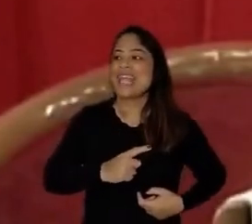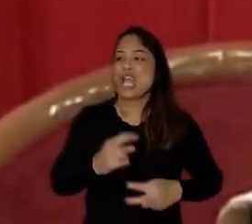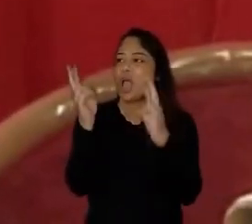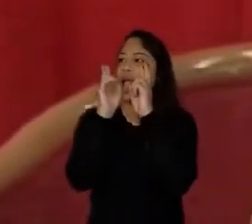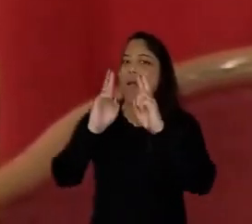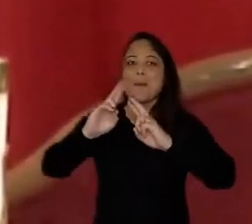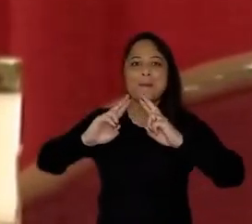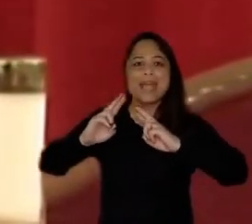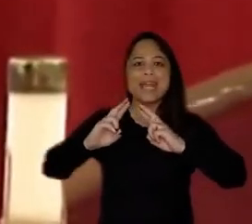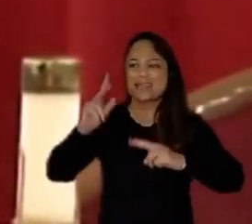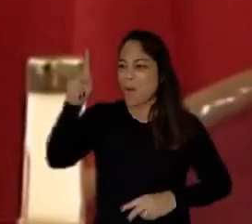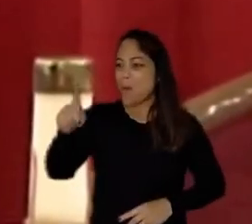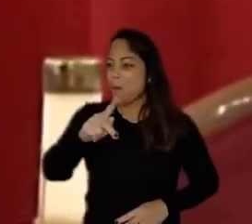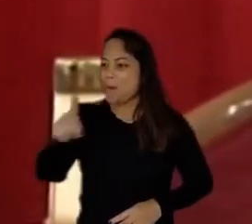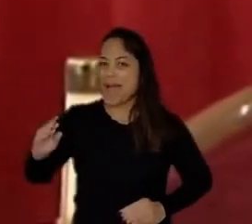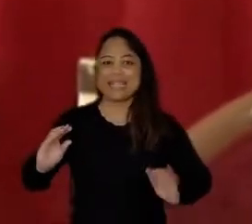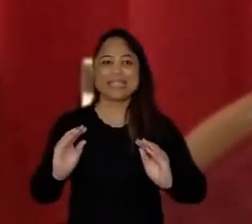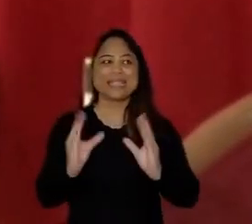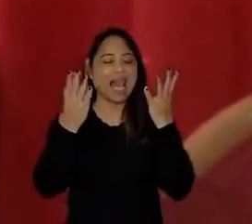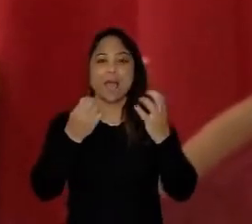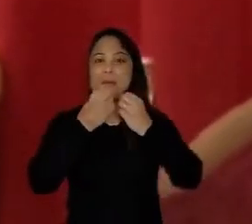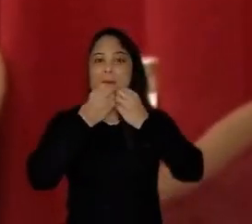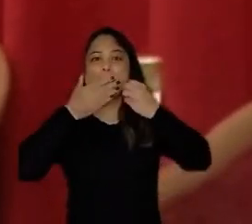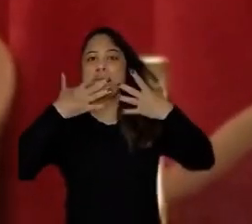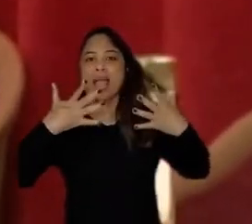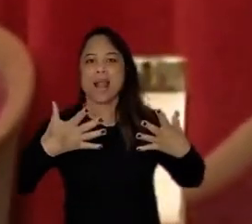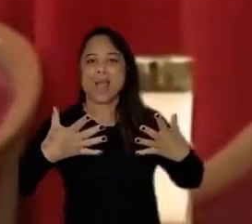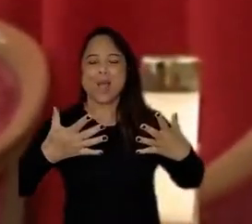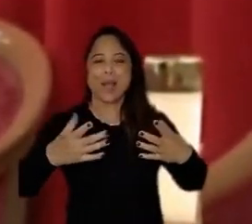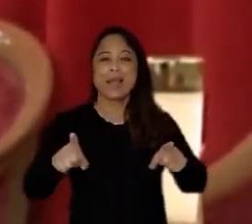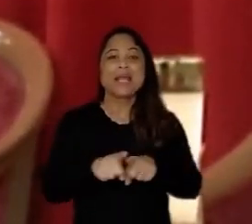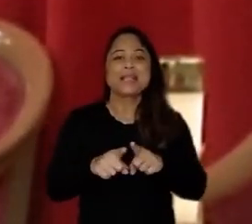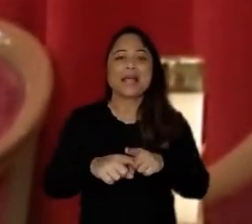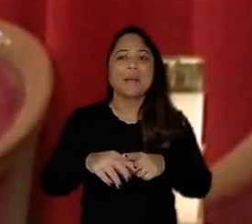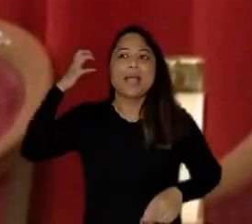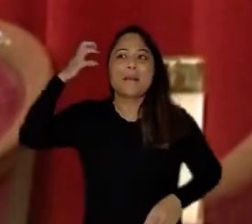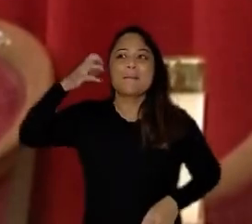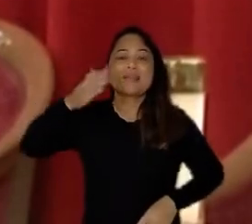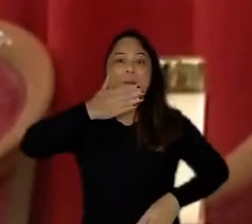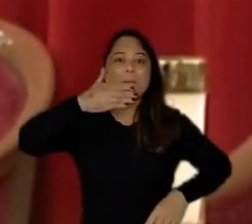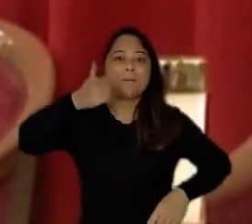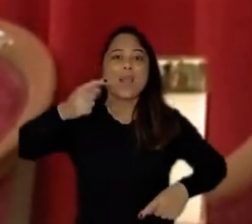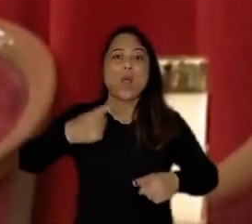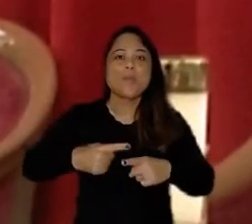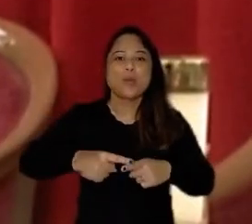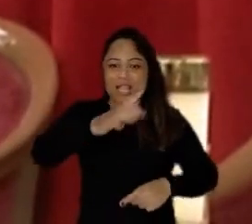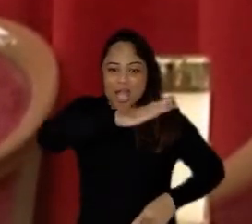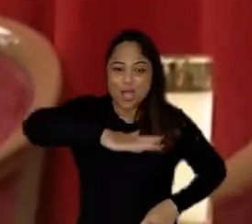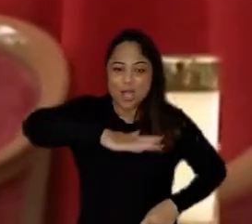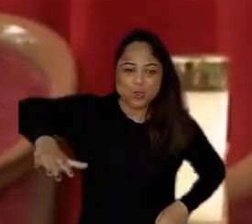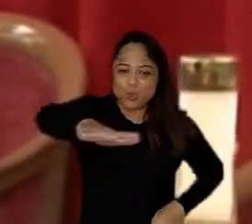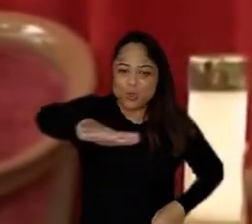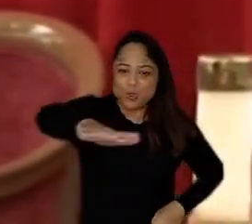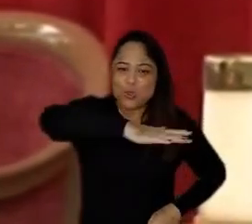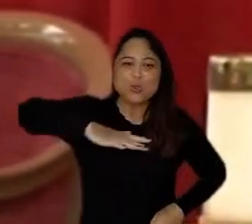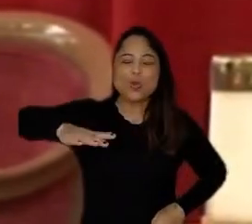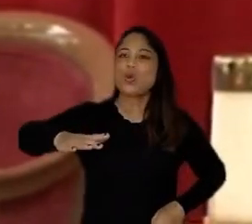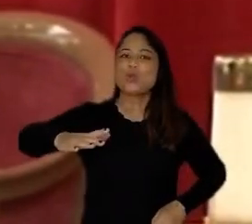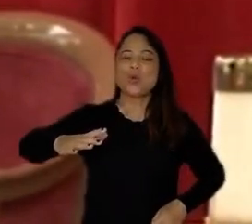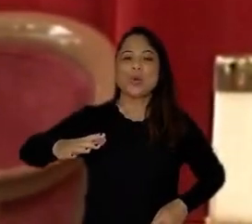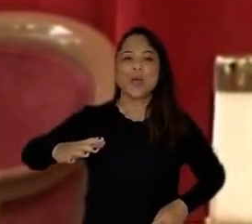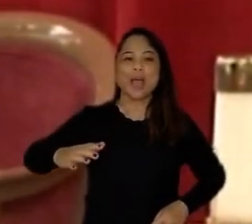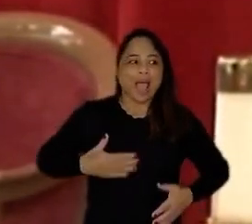padre celebra melhor. Por quê? Porque a expectativa gera uma atmosfera espiritual, e a atmosfera espiritual gera